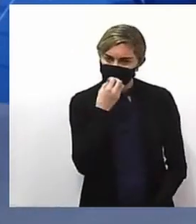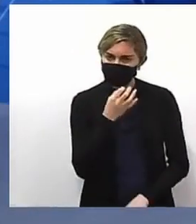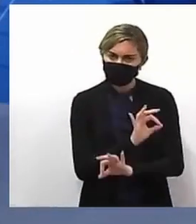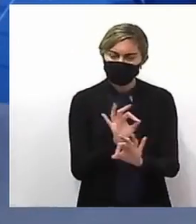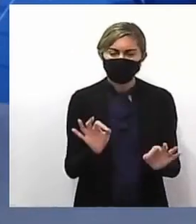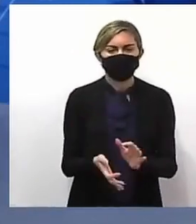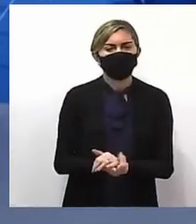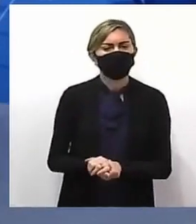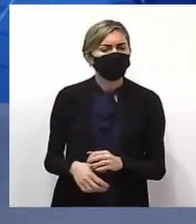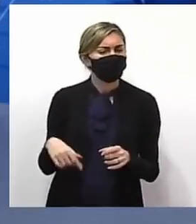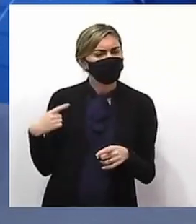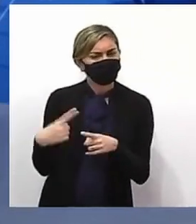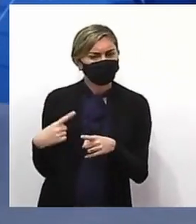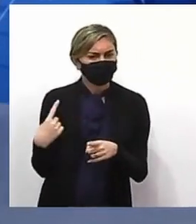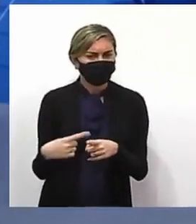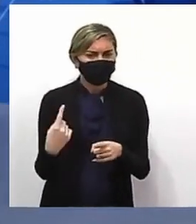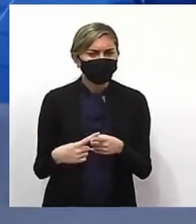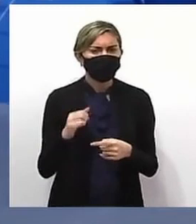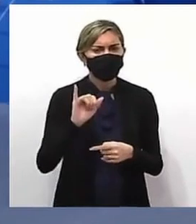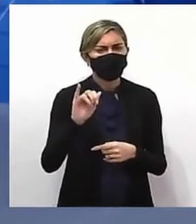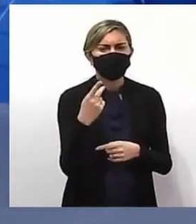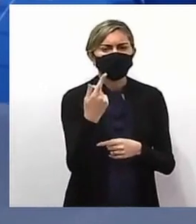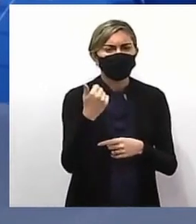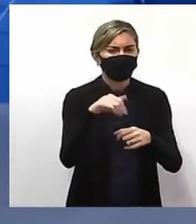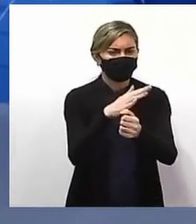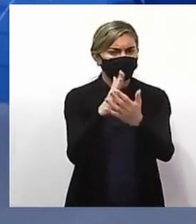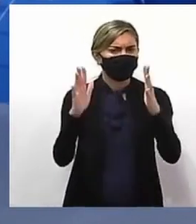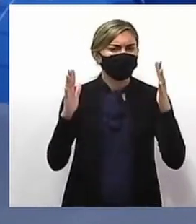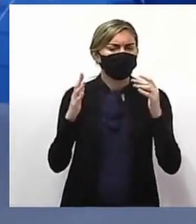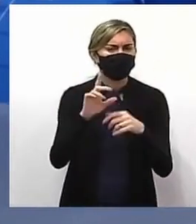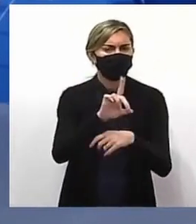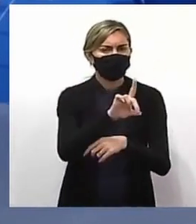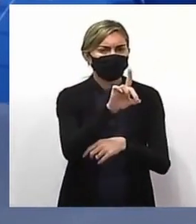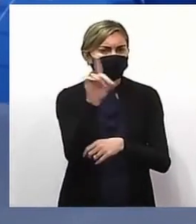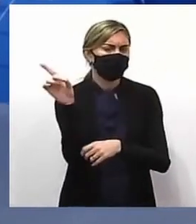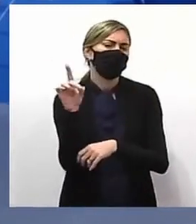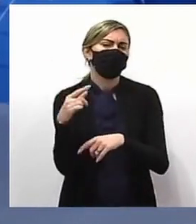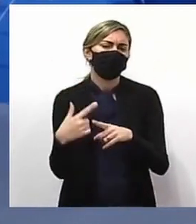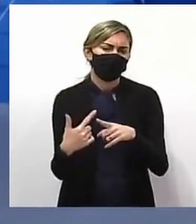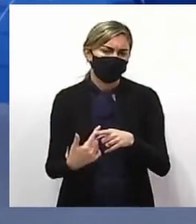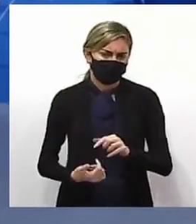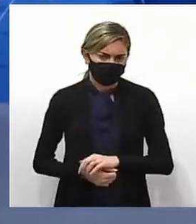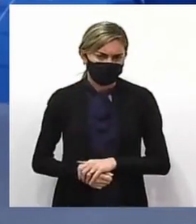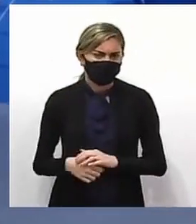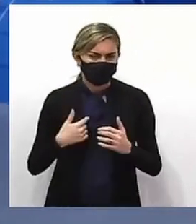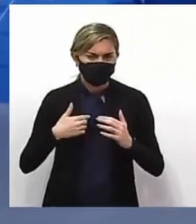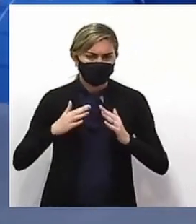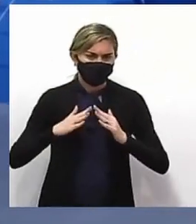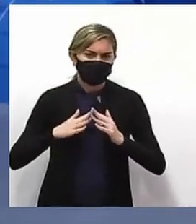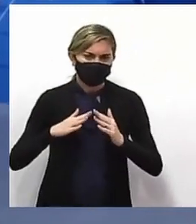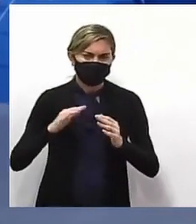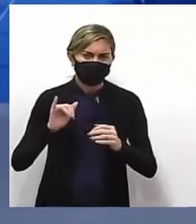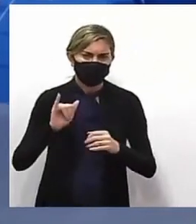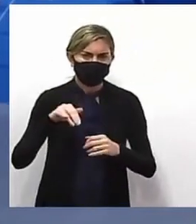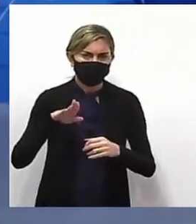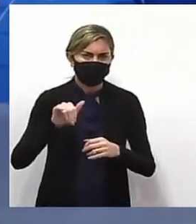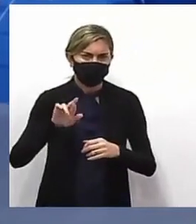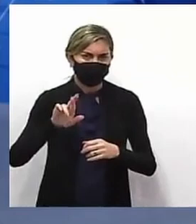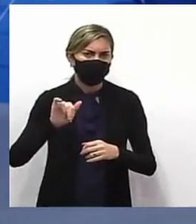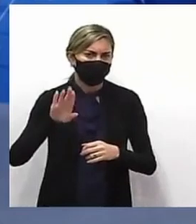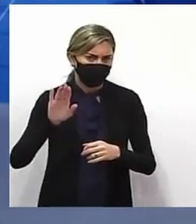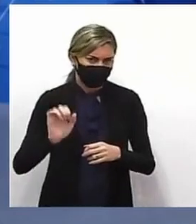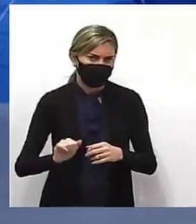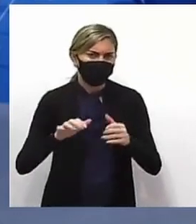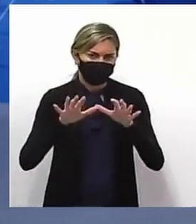Bacana. E por que a Ilha de Deus, Ana? Bom, eu moro na Imbiribeira, que é o bairro onde fica a